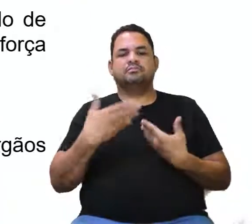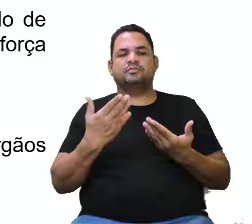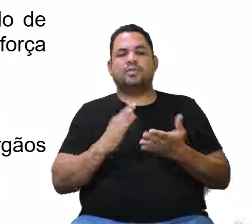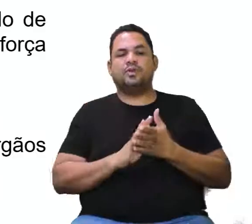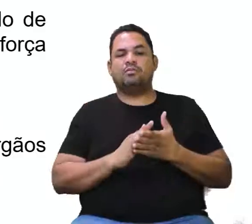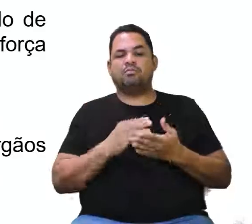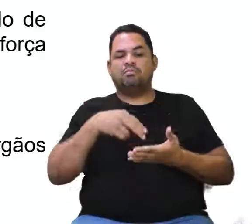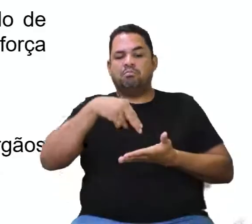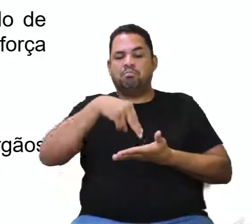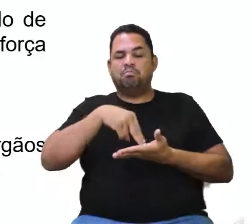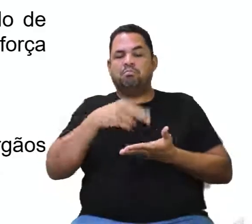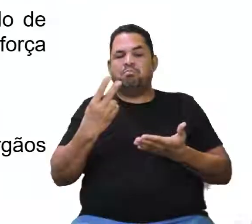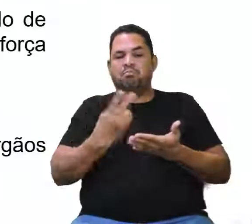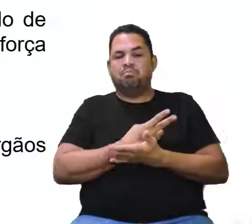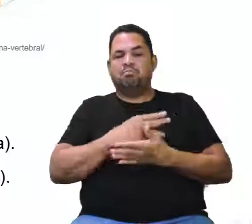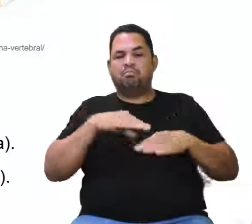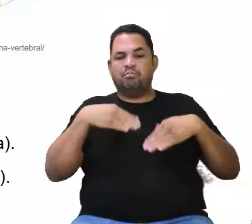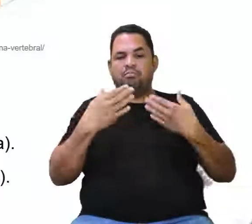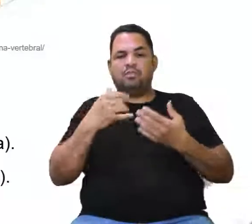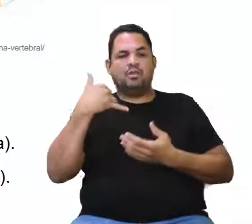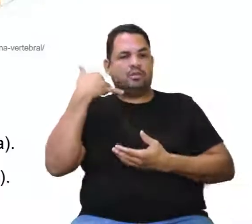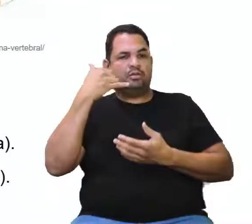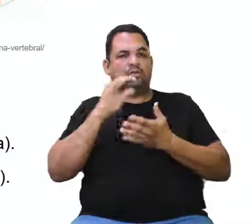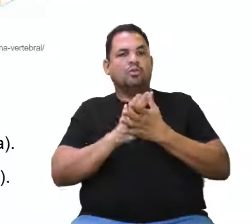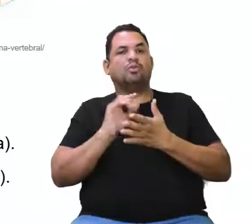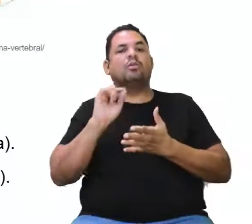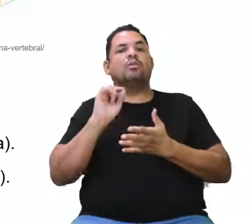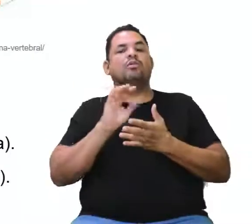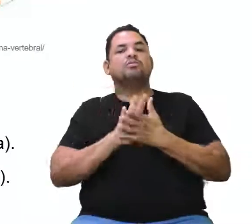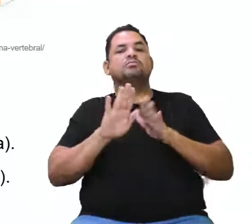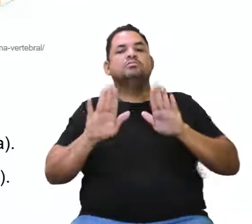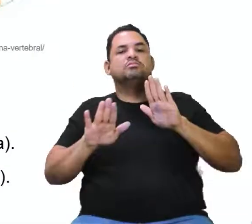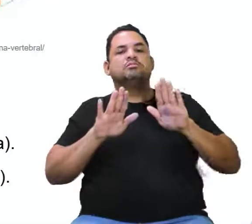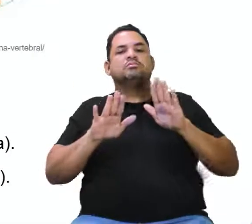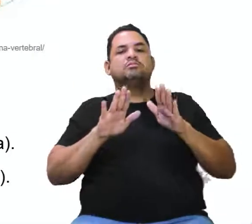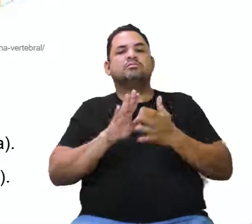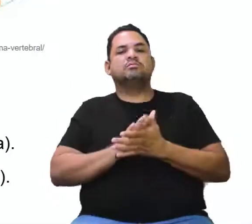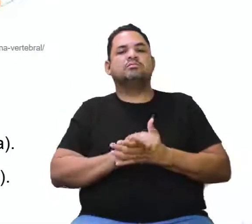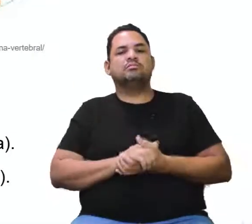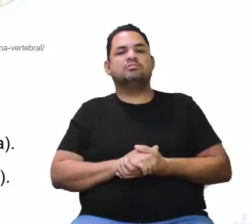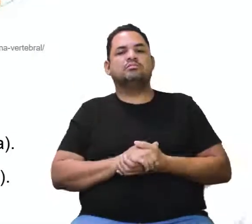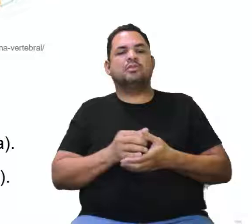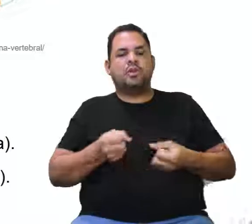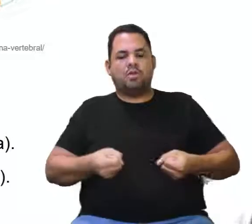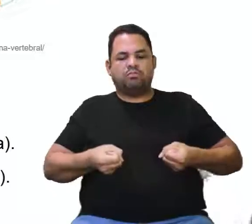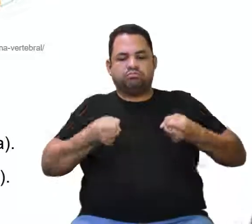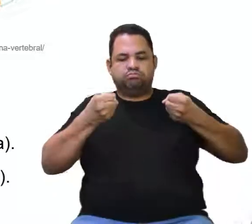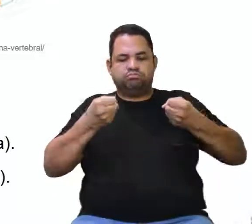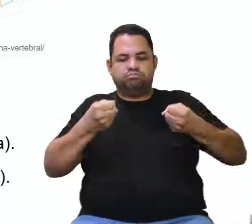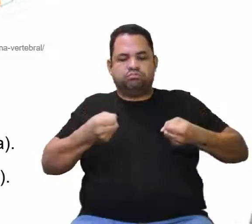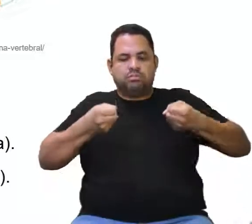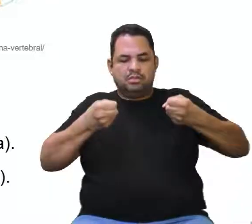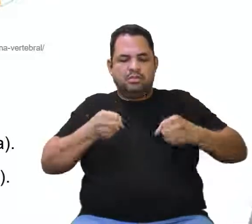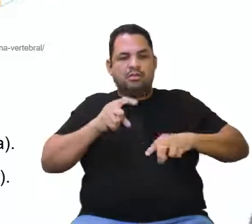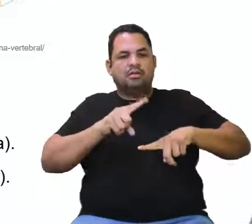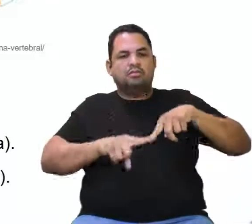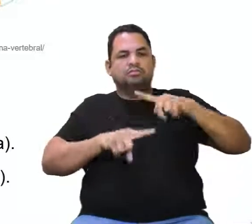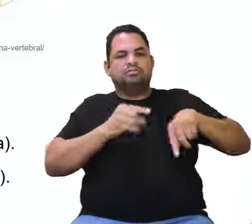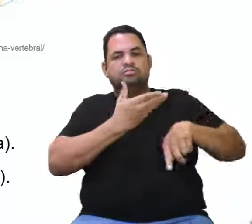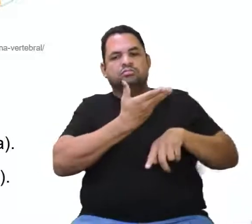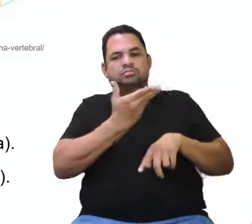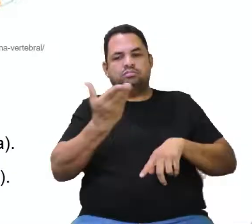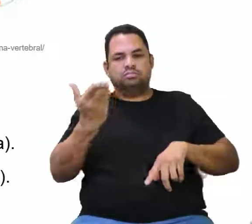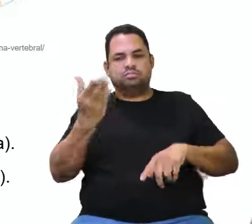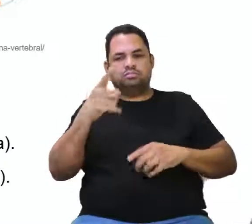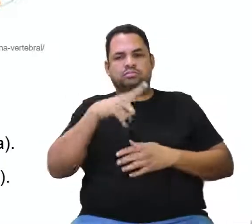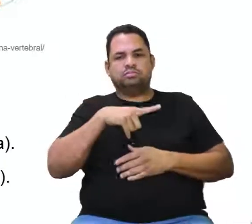o celular, eu tenho que cuidar com ela. O que mais que eu tenho que cuidar? Com o carregamento dos objetos. Então, quando eu